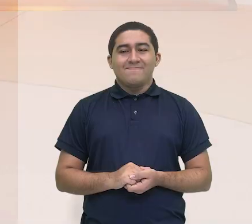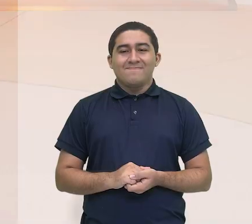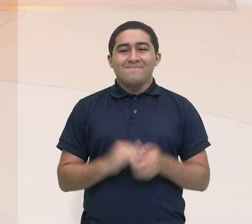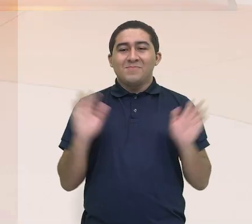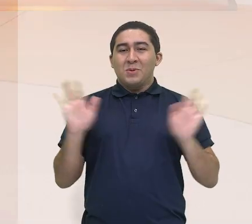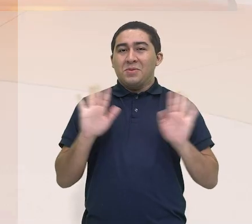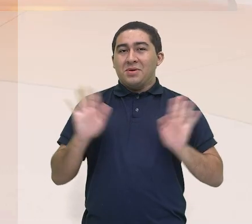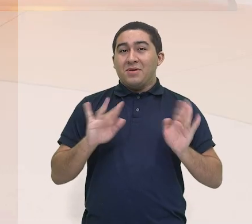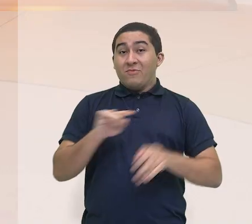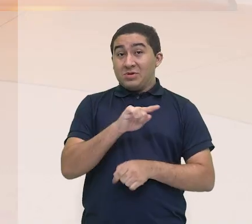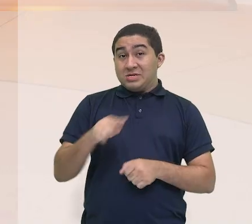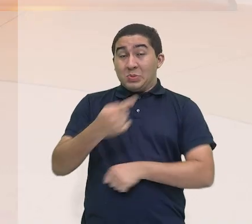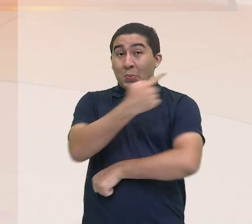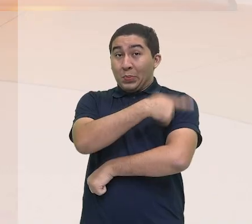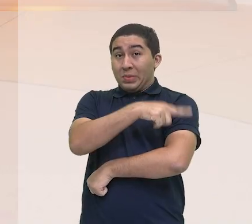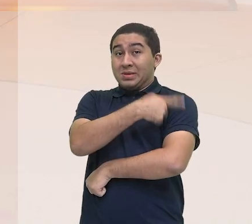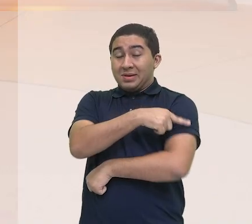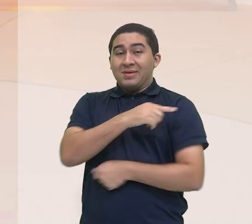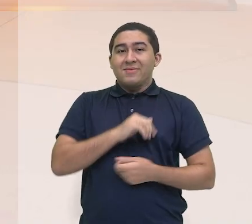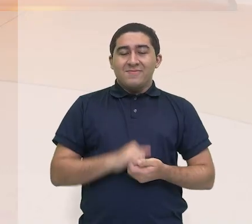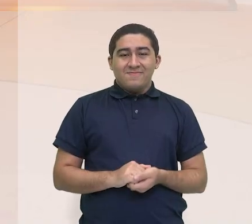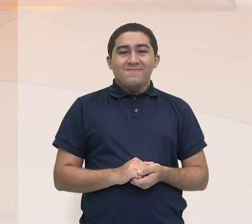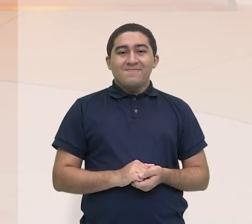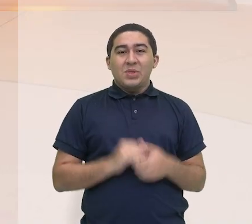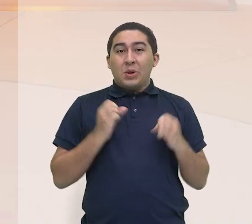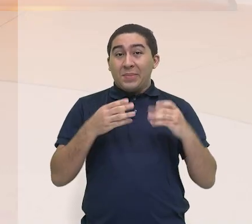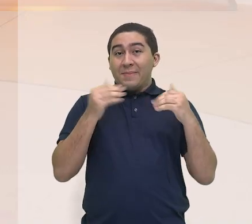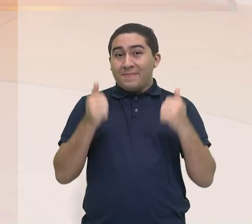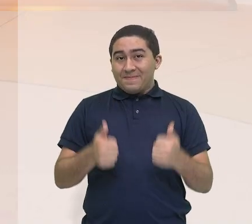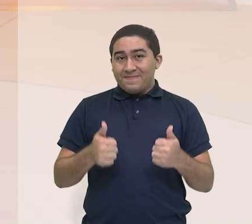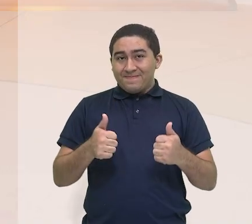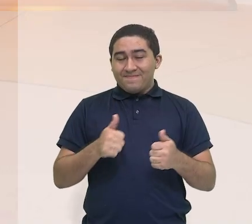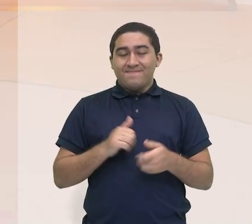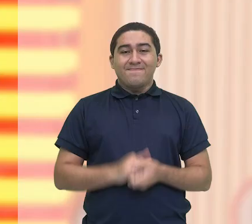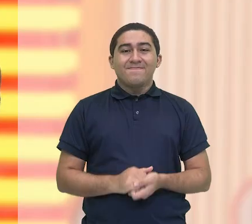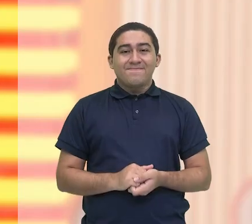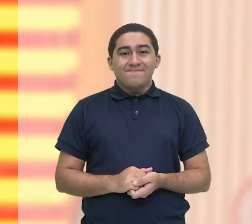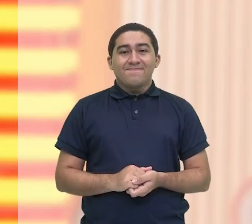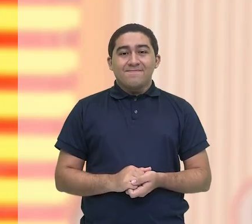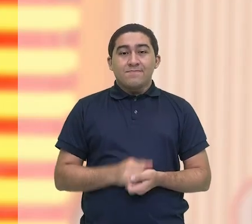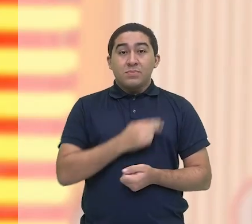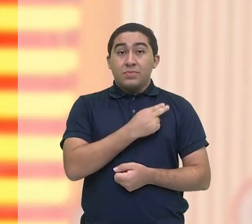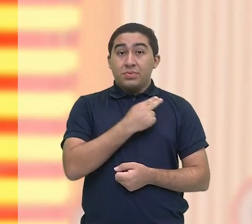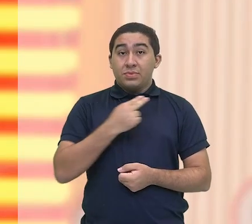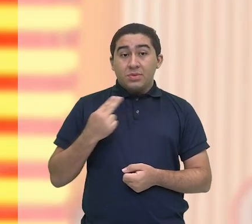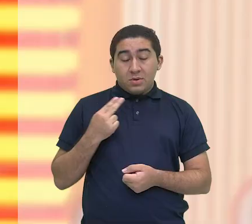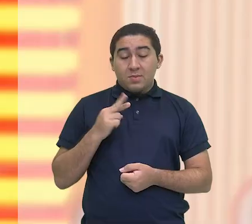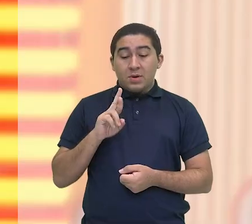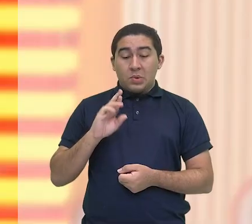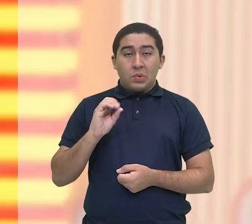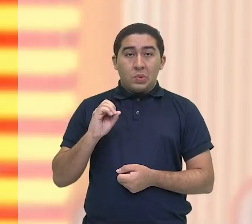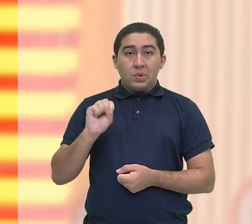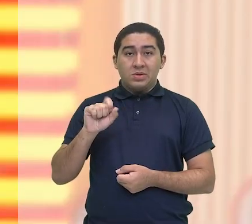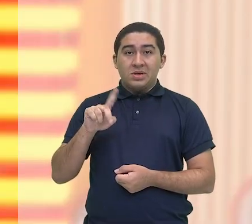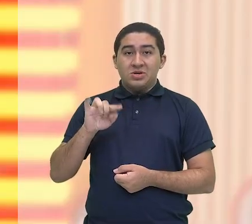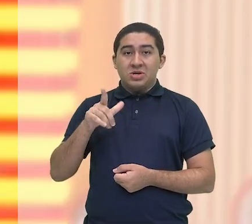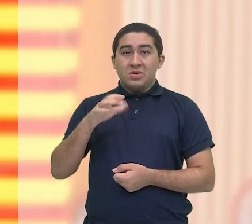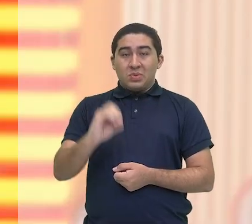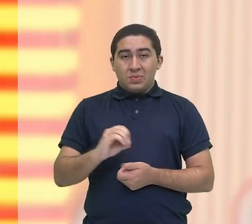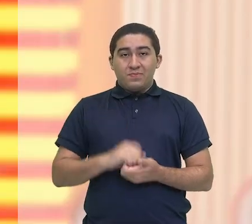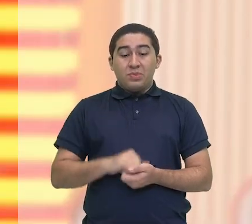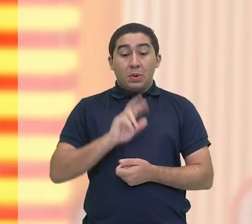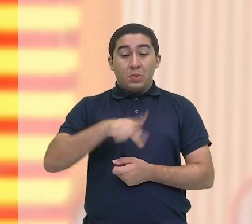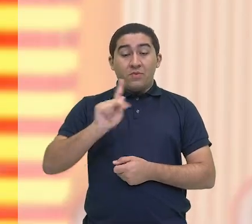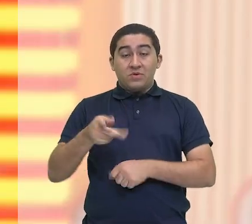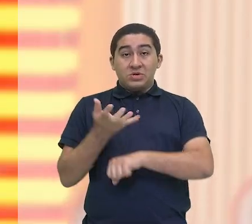Olá, primeira série do ensino médio, tudo bem com vocês? Eu sou o professor Rosângelo Assis,